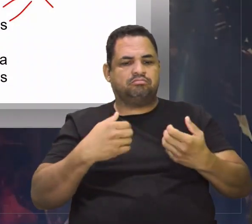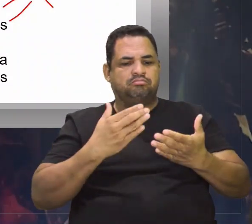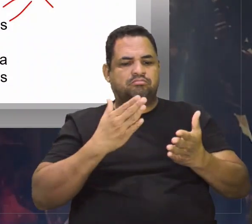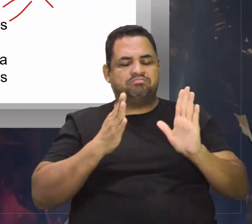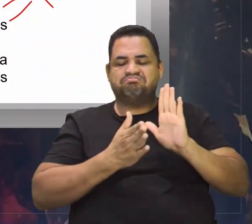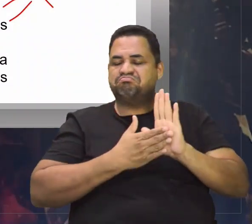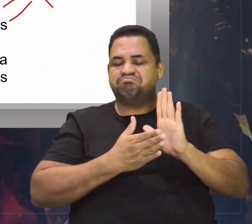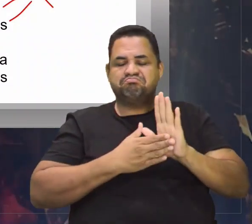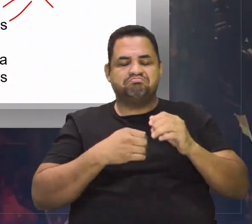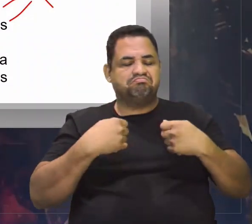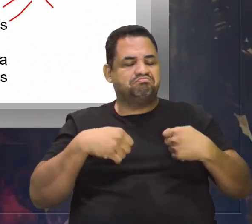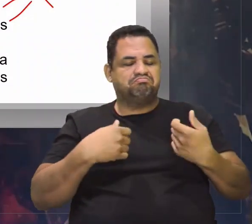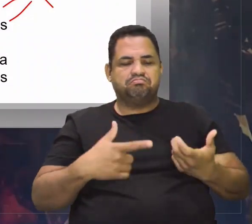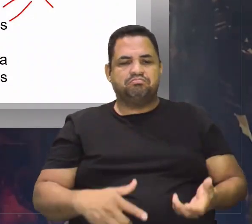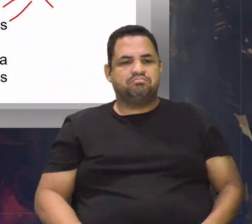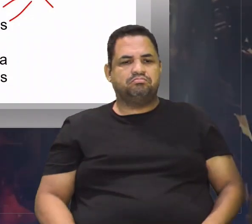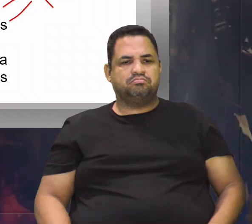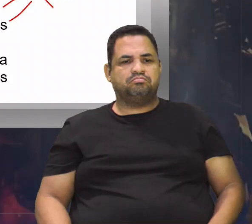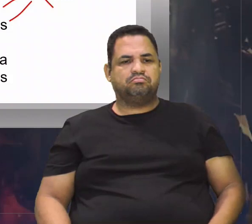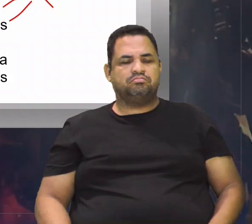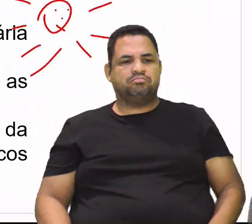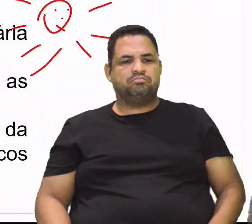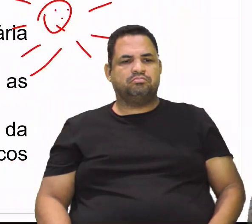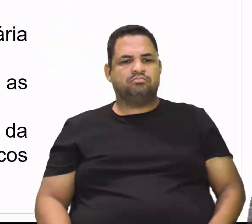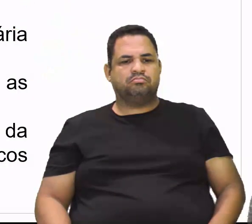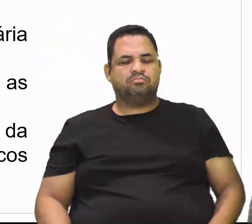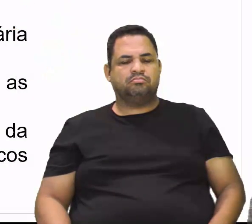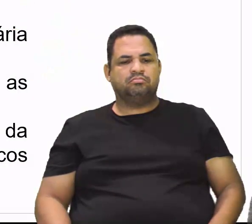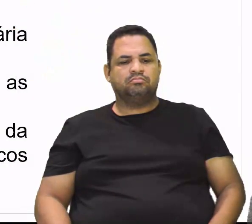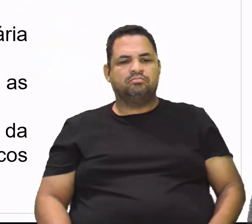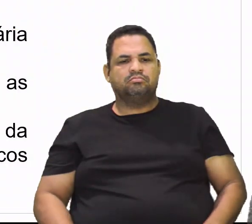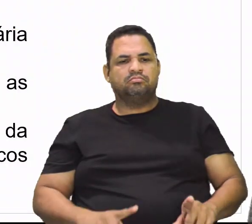comprovar. Letra correta é a letra